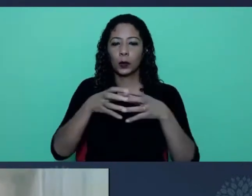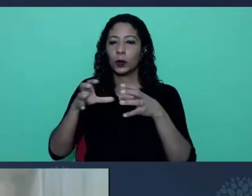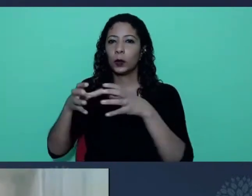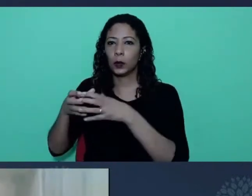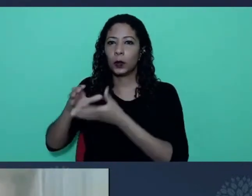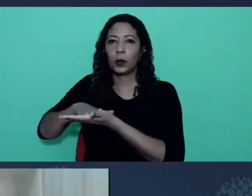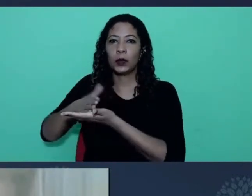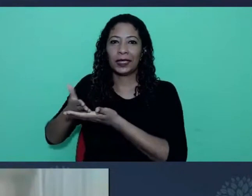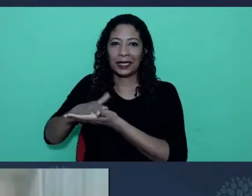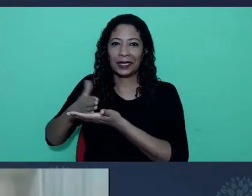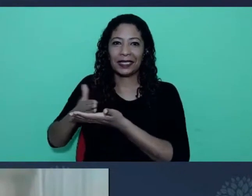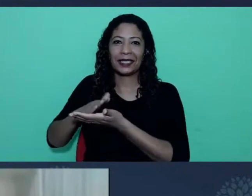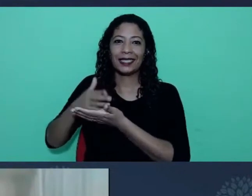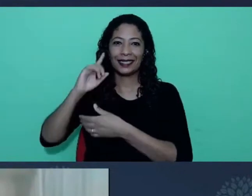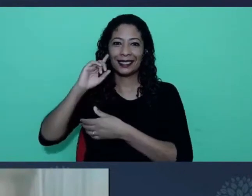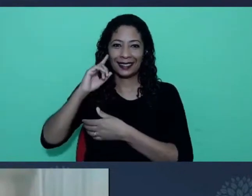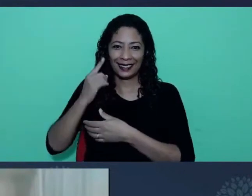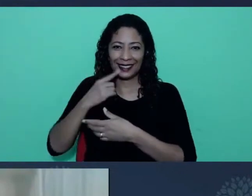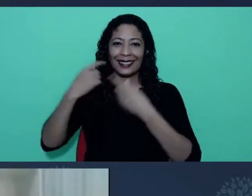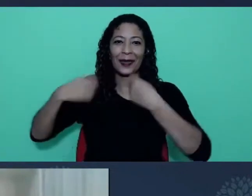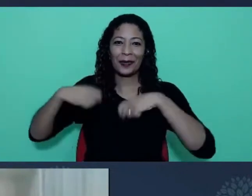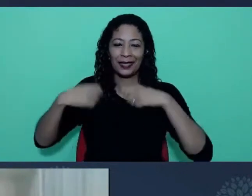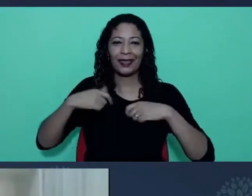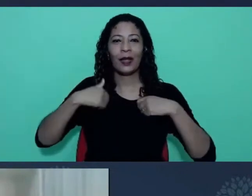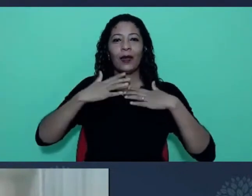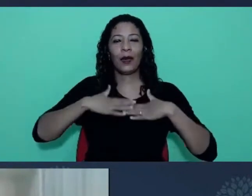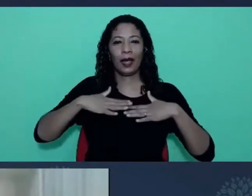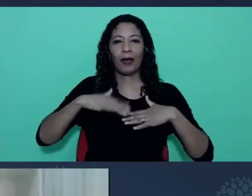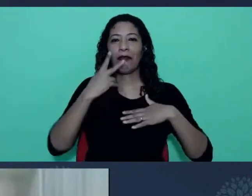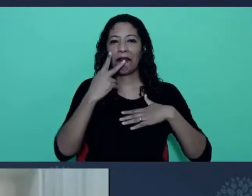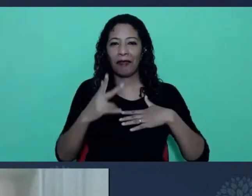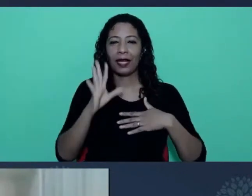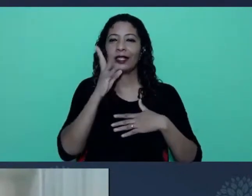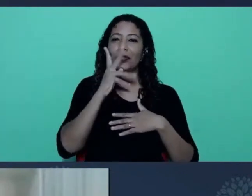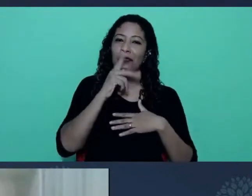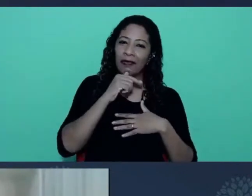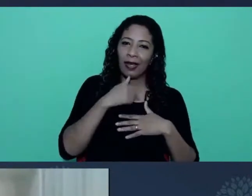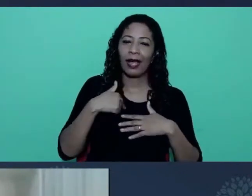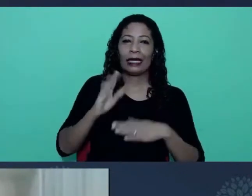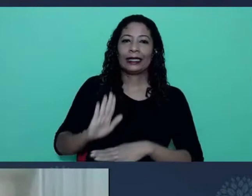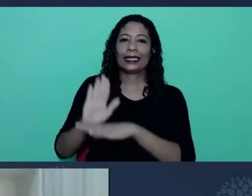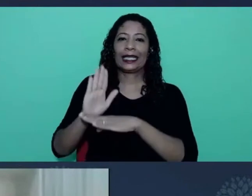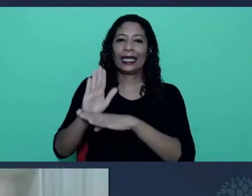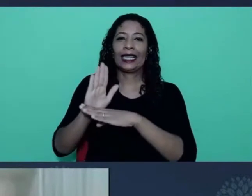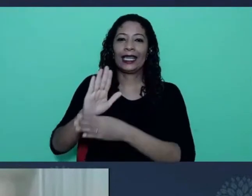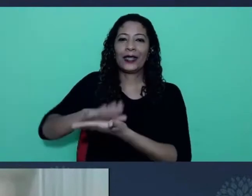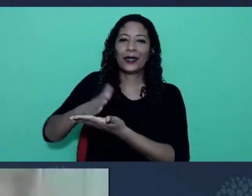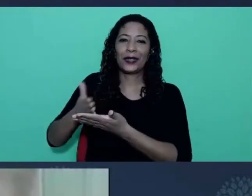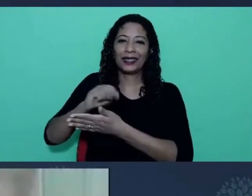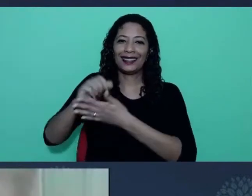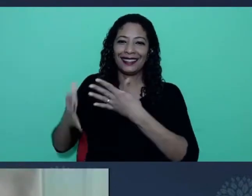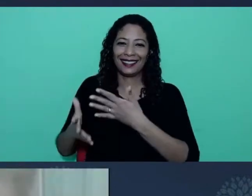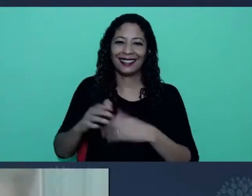inteiro eu fico me policiando para falar devagar e tentar ajudar as colegas as